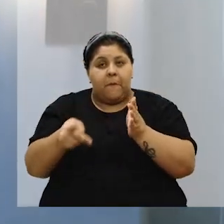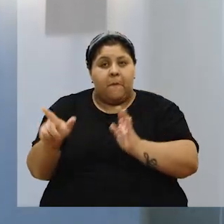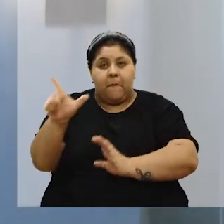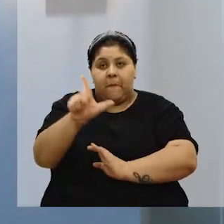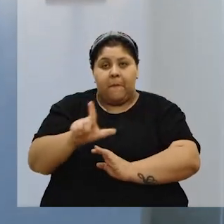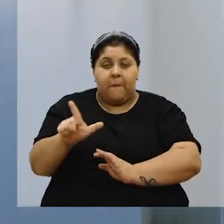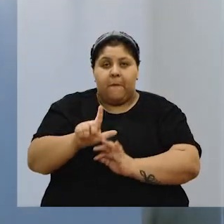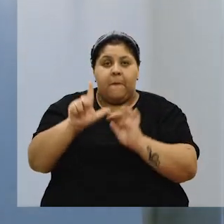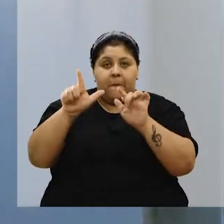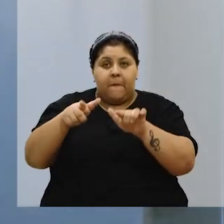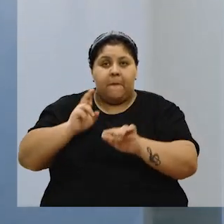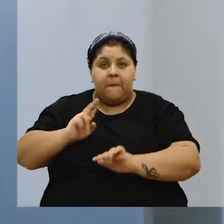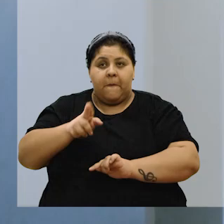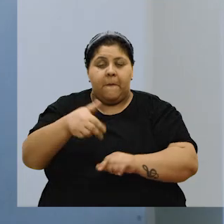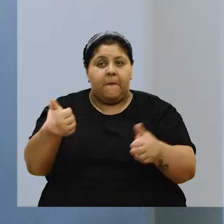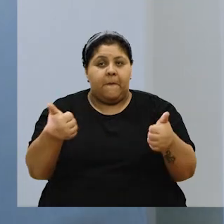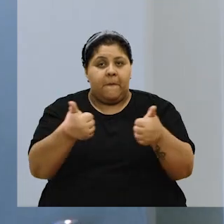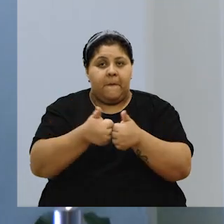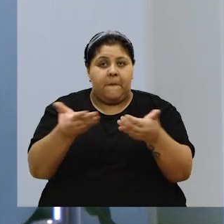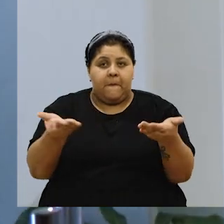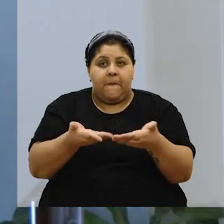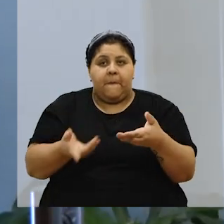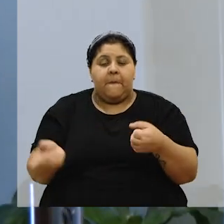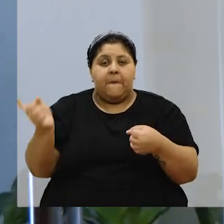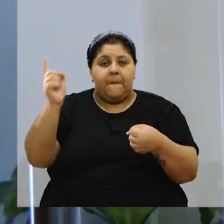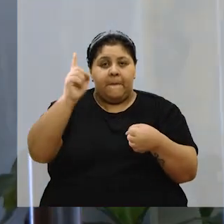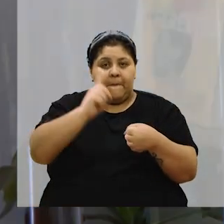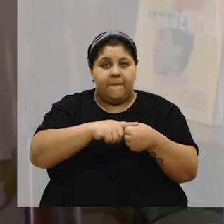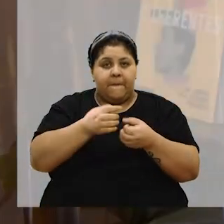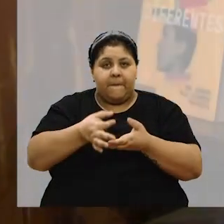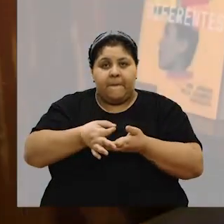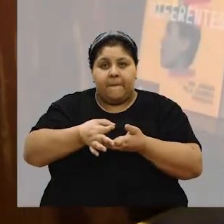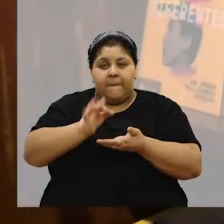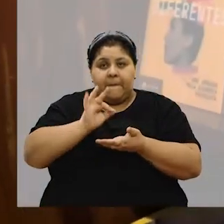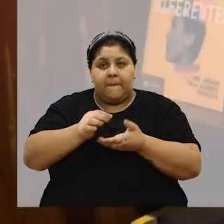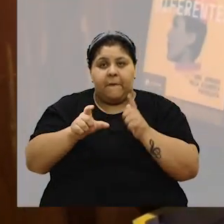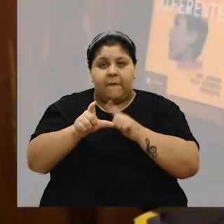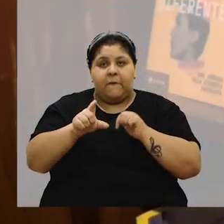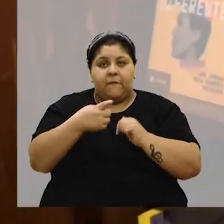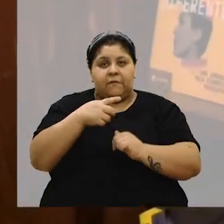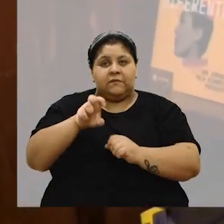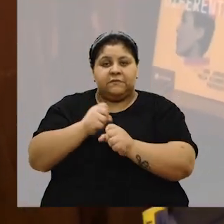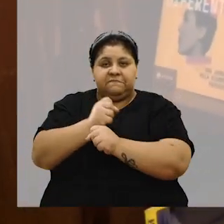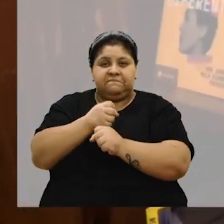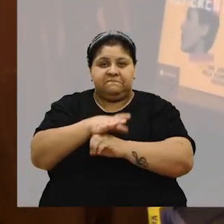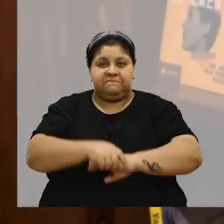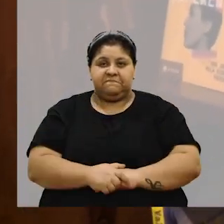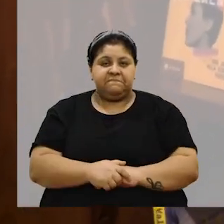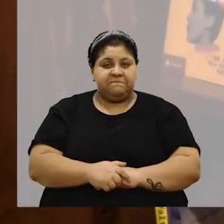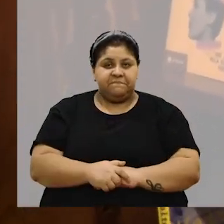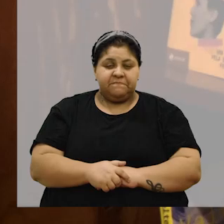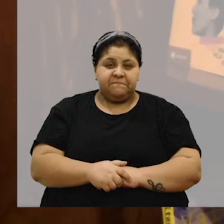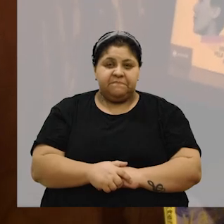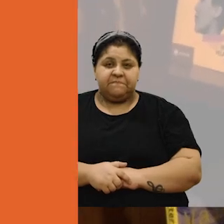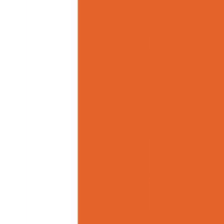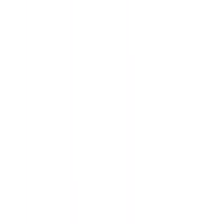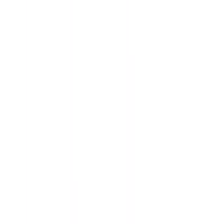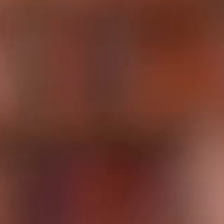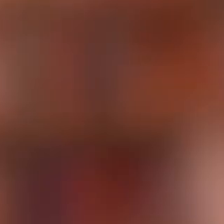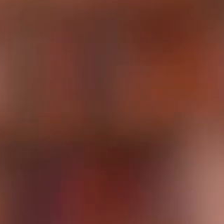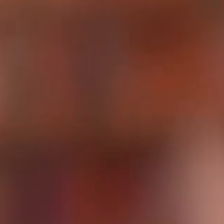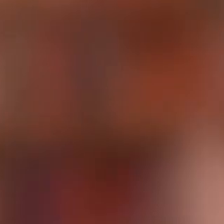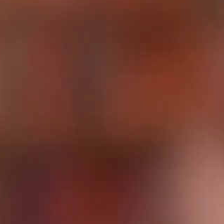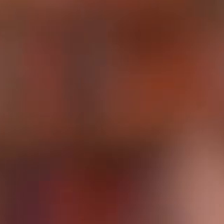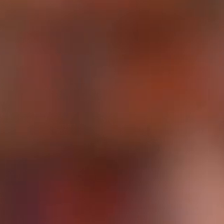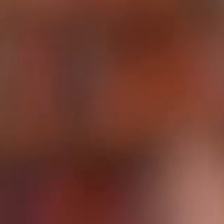Letras, como também para a própria literatura local. Continuem conosco, já voltamos com Café com Letras 15 anos.